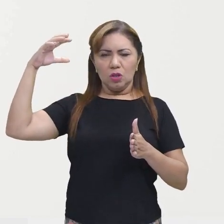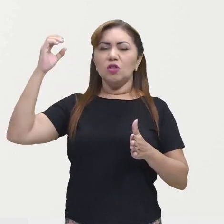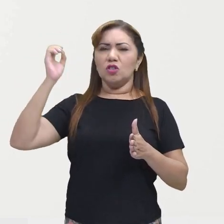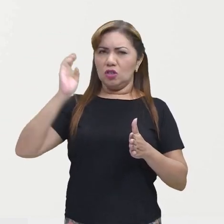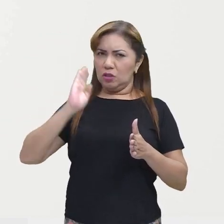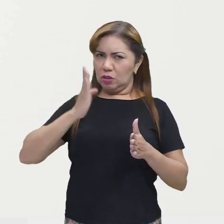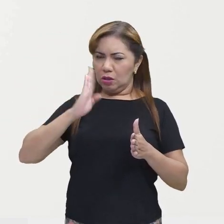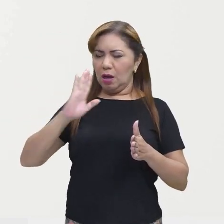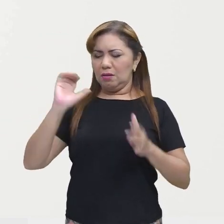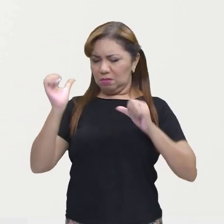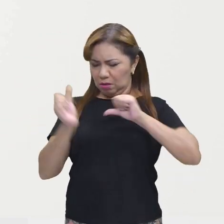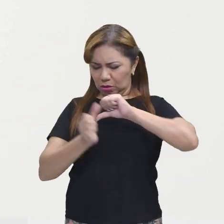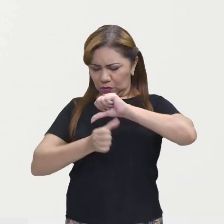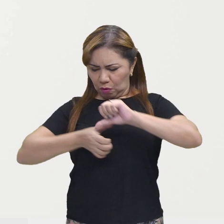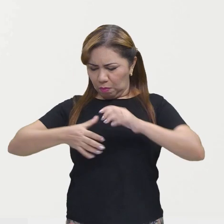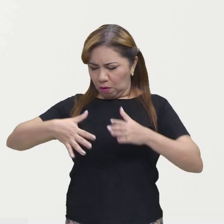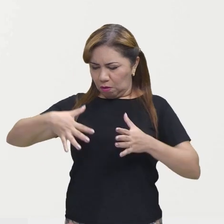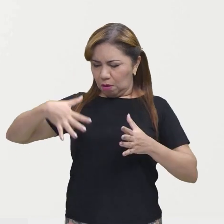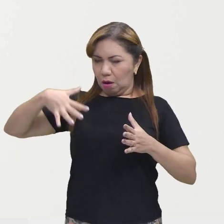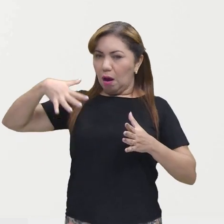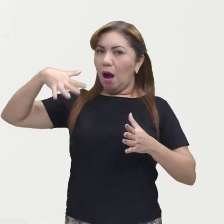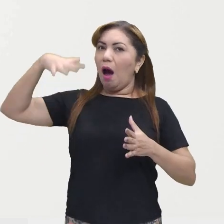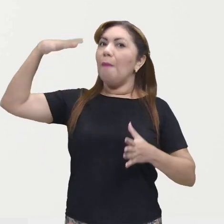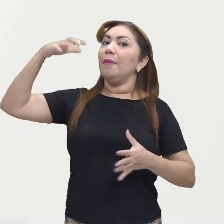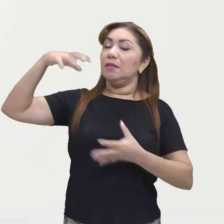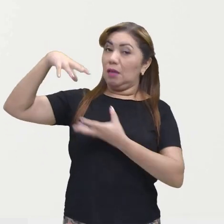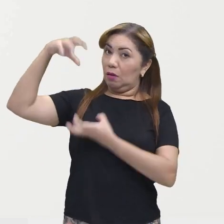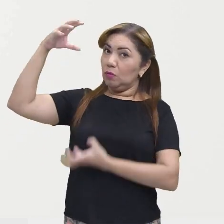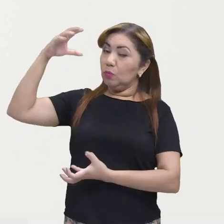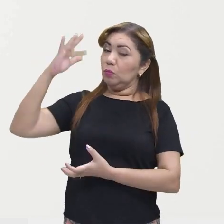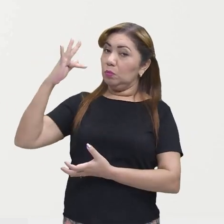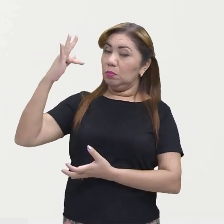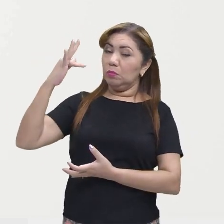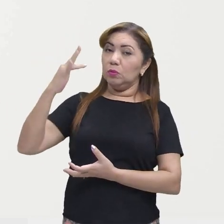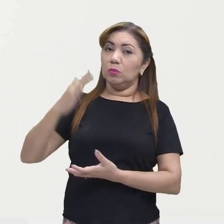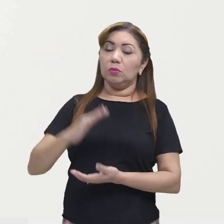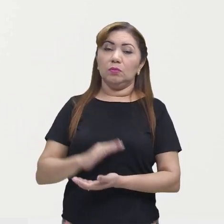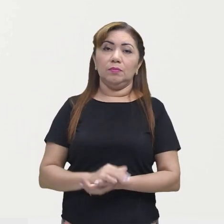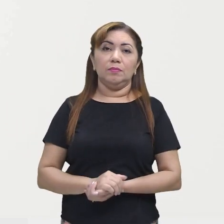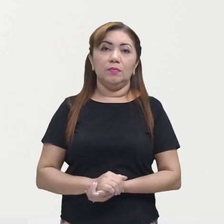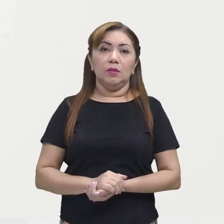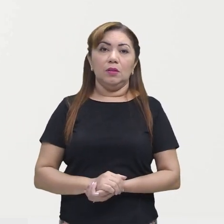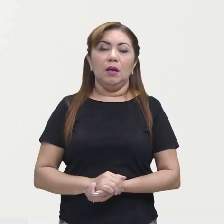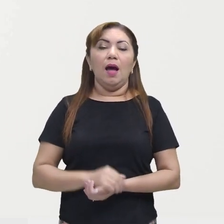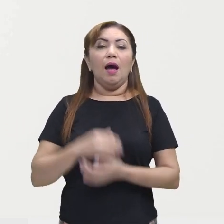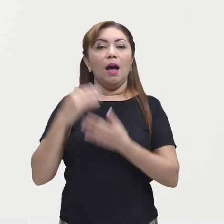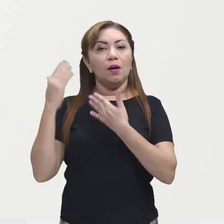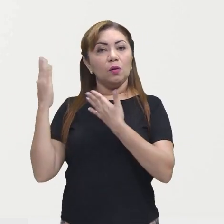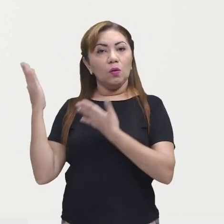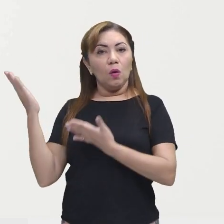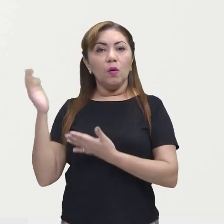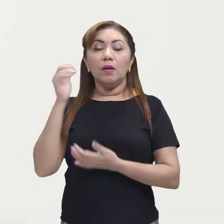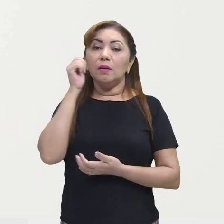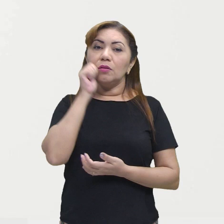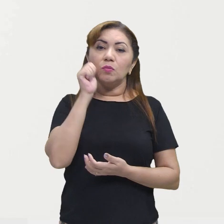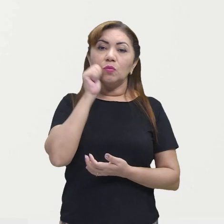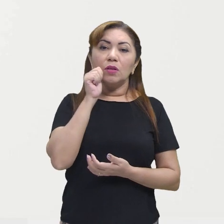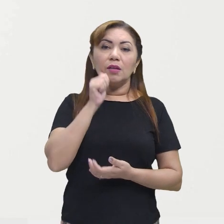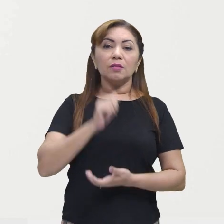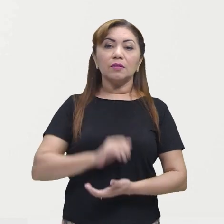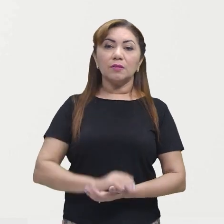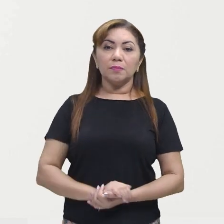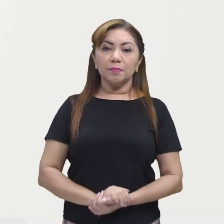adulta. Então, depois de nós vermos o sistema reprodutor masculino, agora nós vamos ver o feminino.